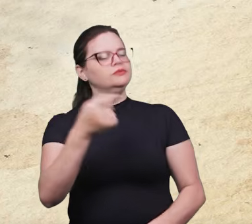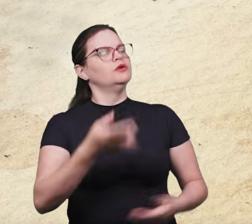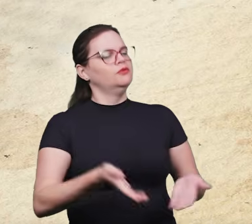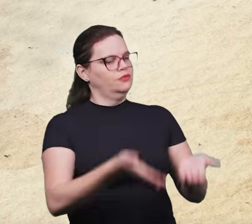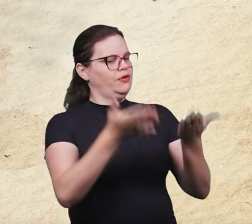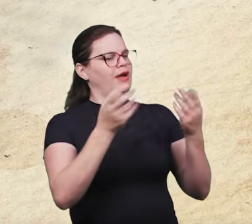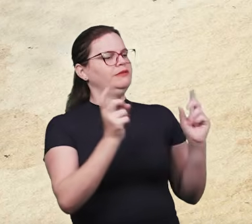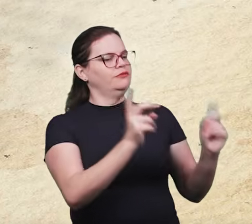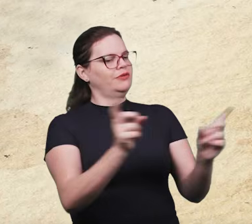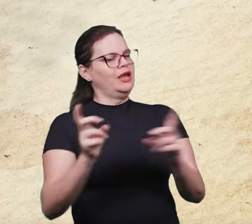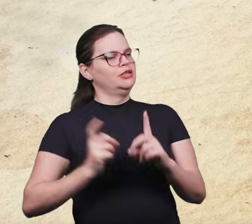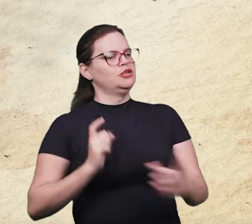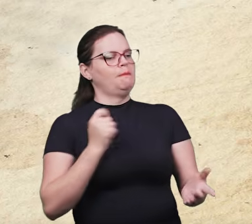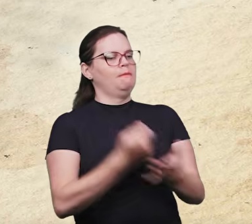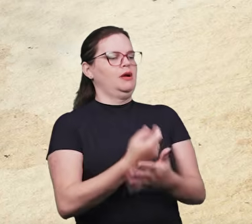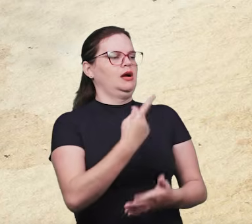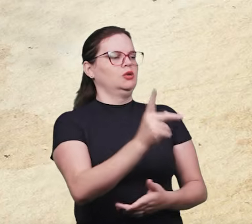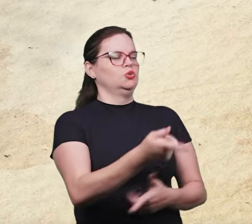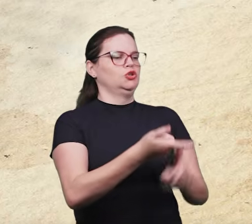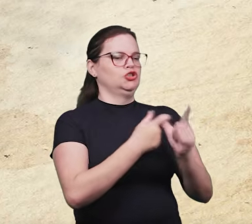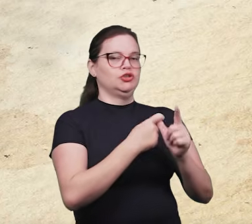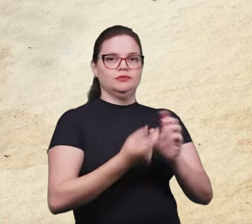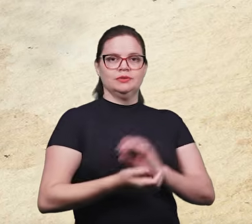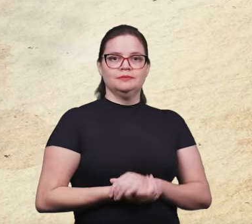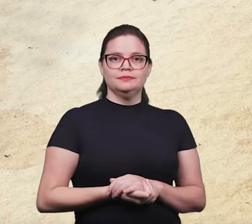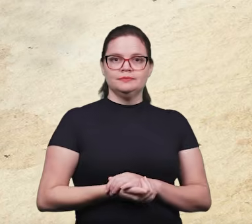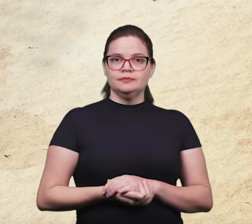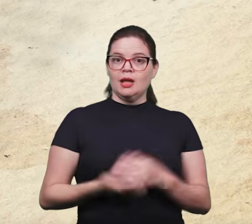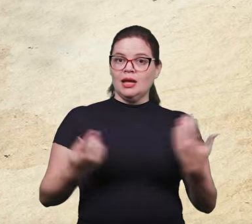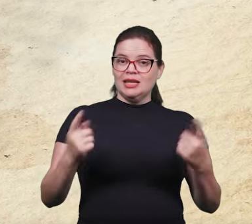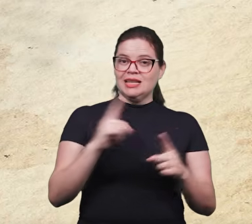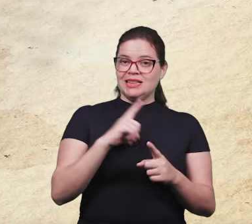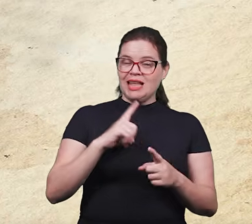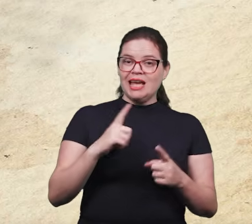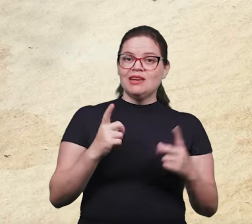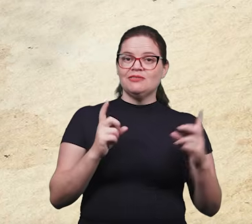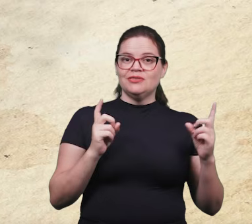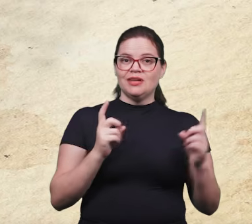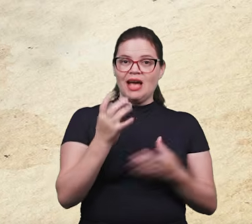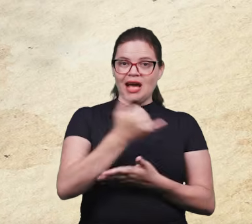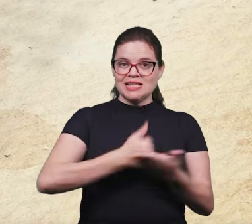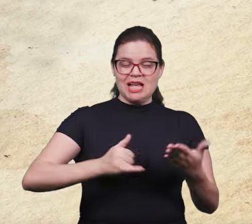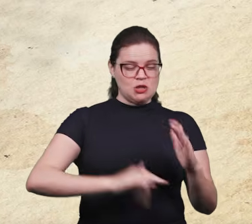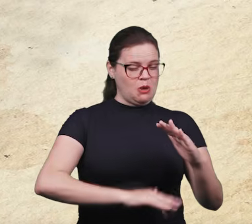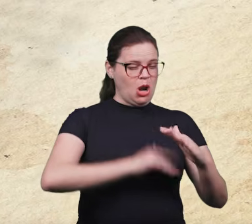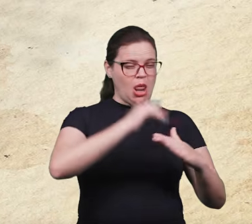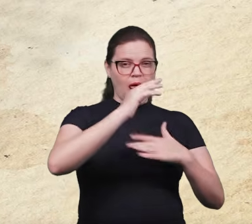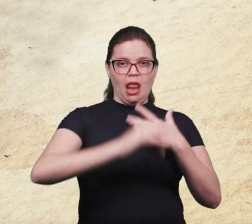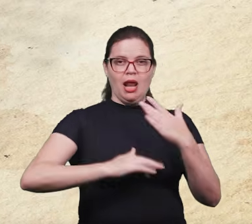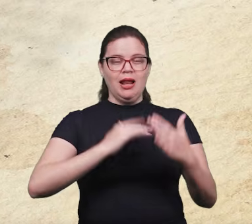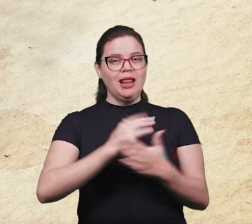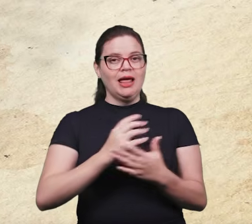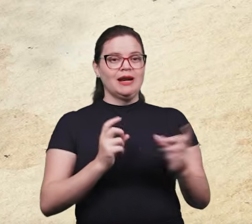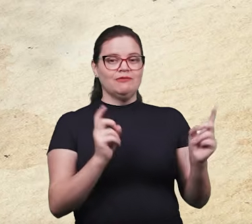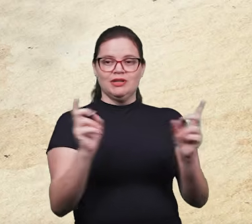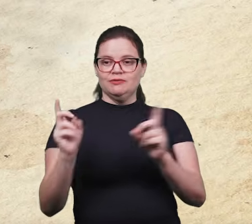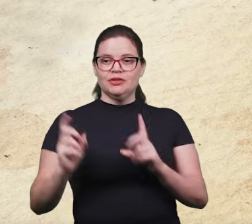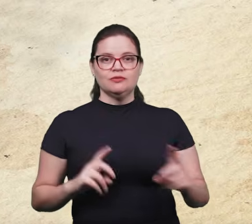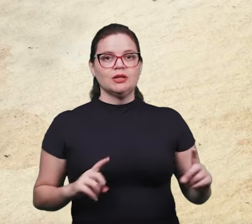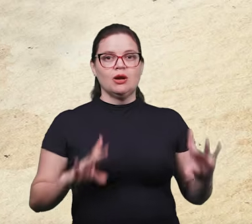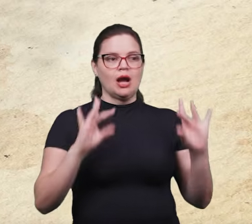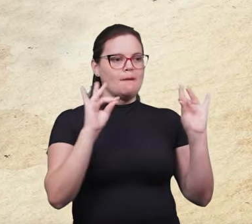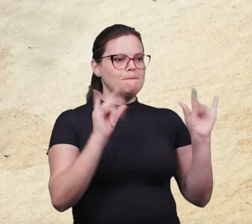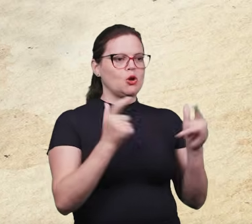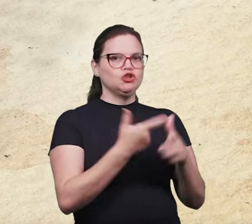e paga a tua dívida. O azeite foi tão abundante que ela pagou até a dívida que ela tinha.